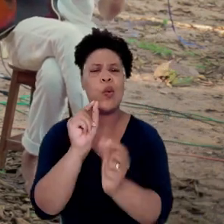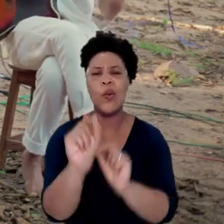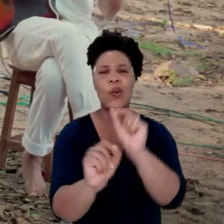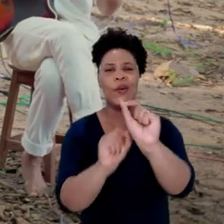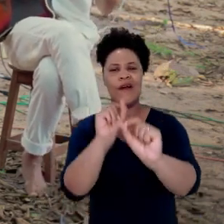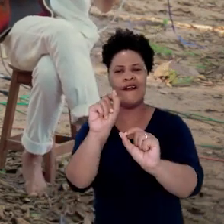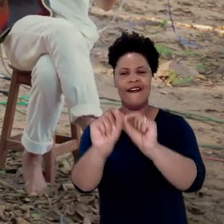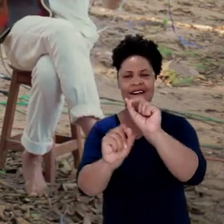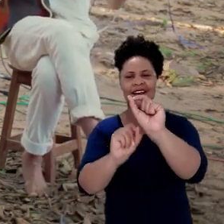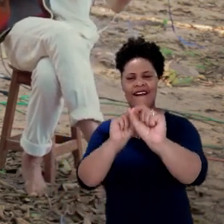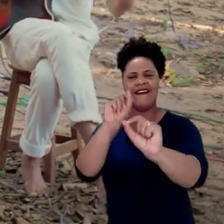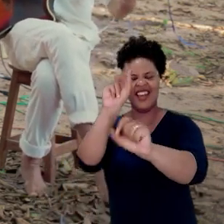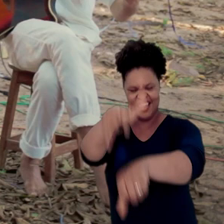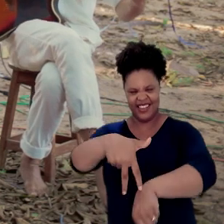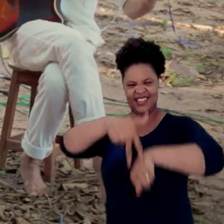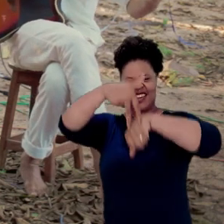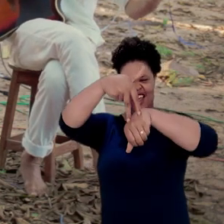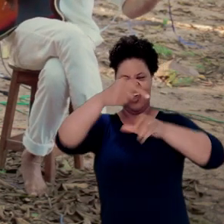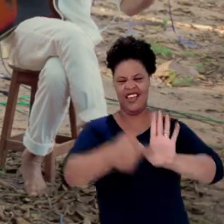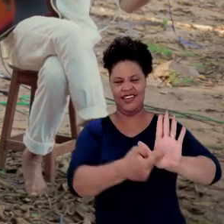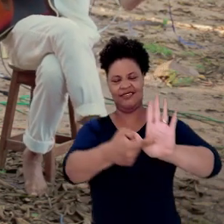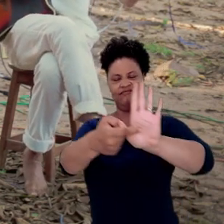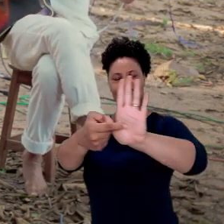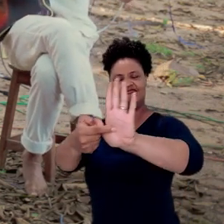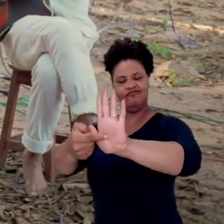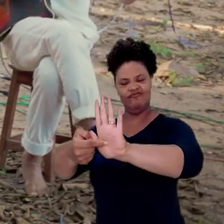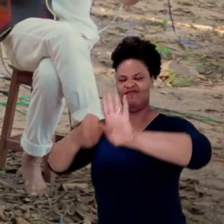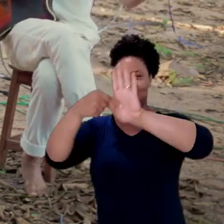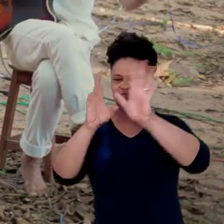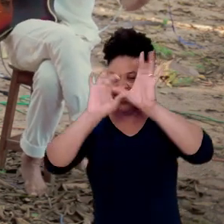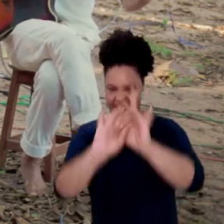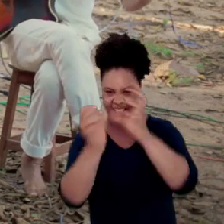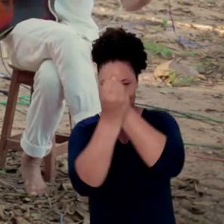o que é ser livre do que se é.